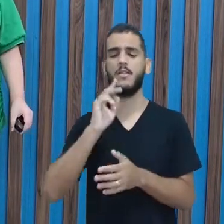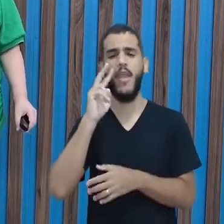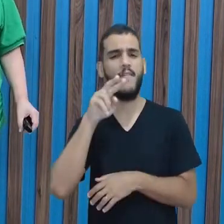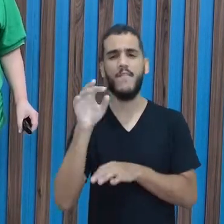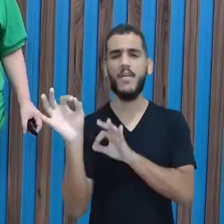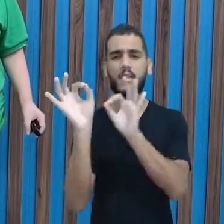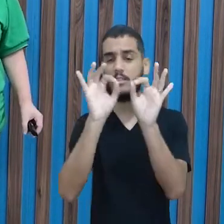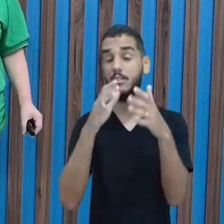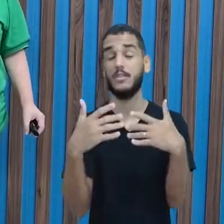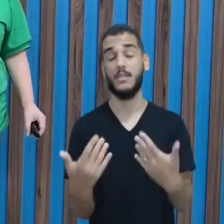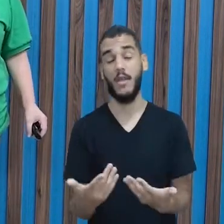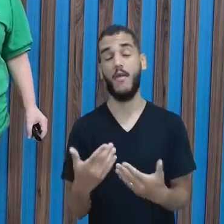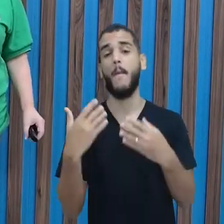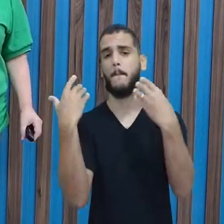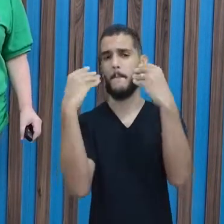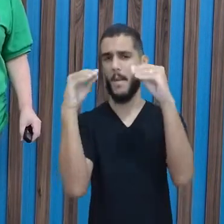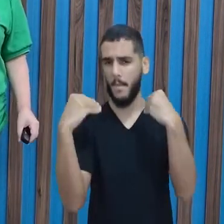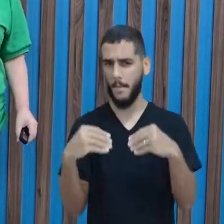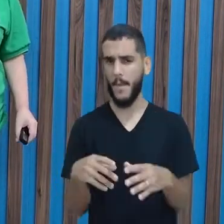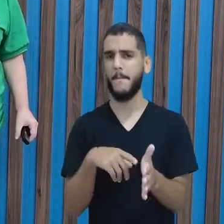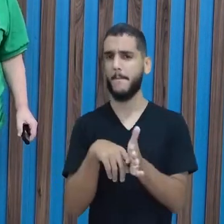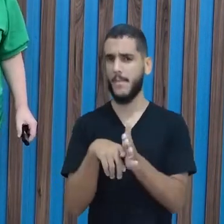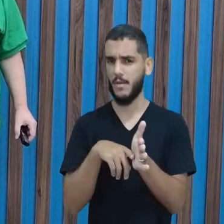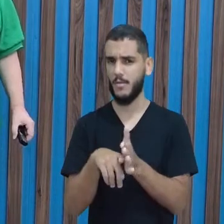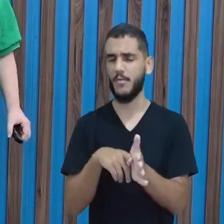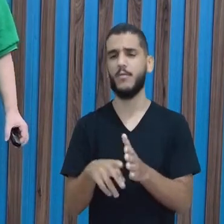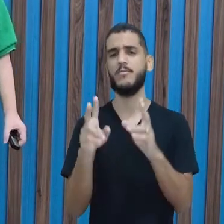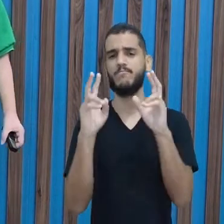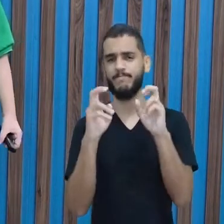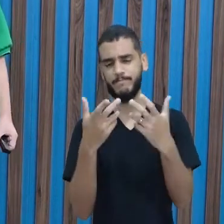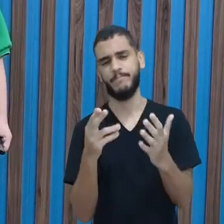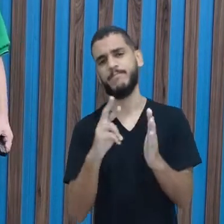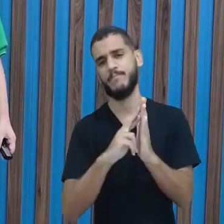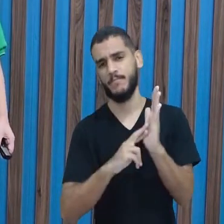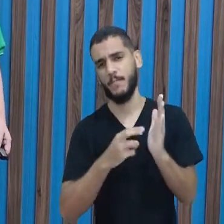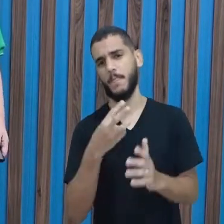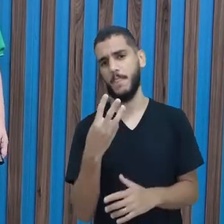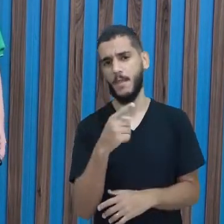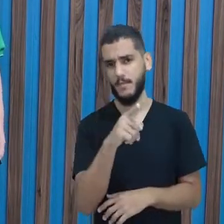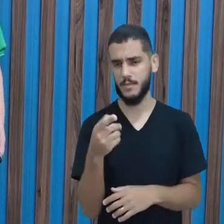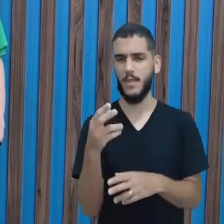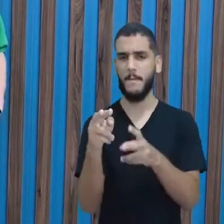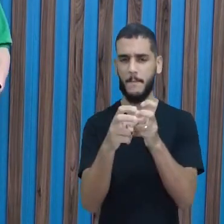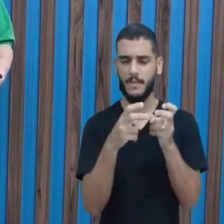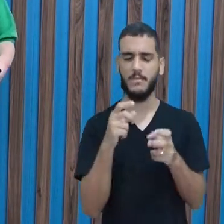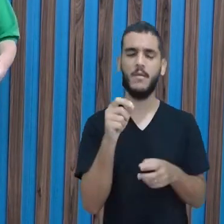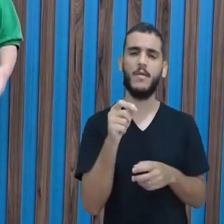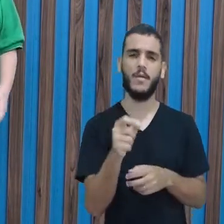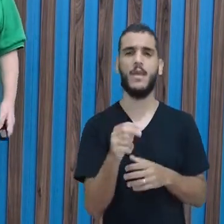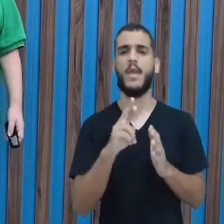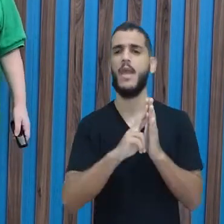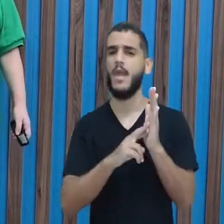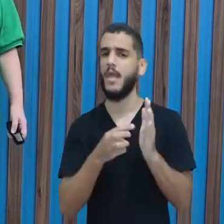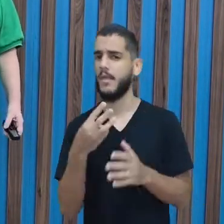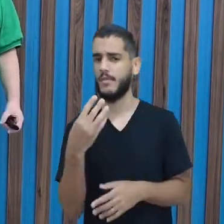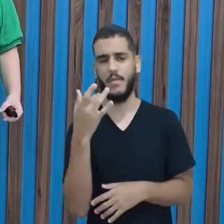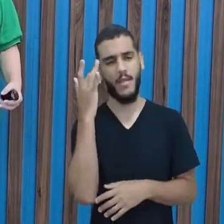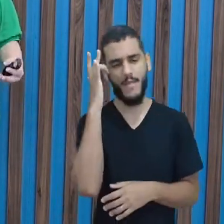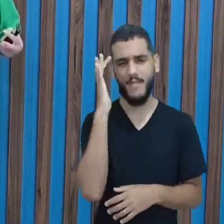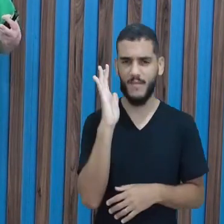na playlist, procura lá, regra de 3. E aí vocês vão perceber a regra de 3 com